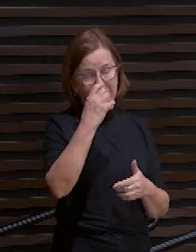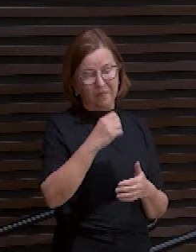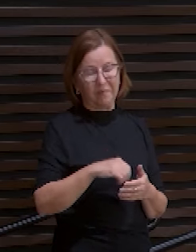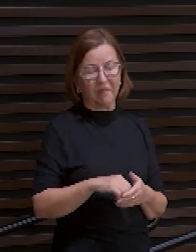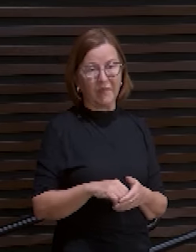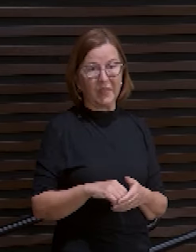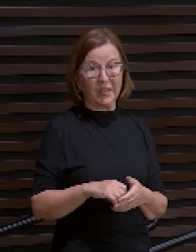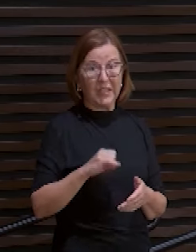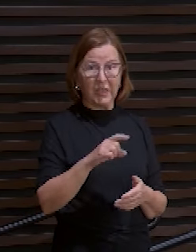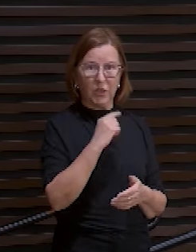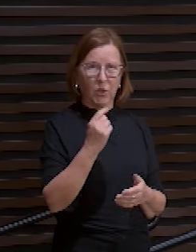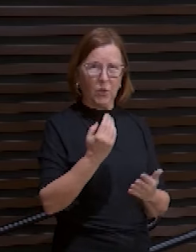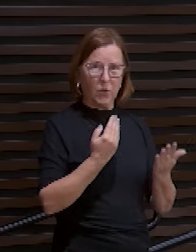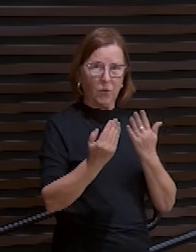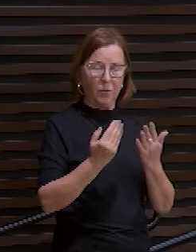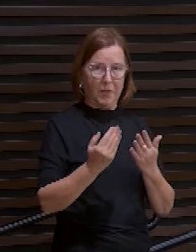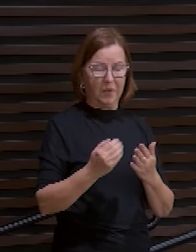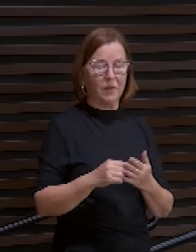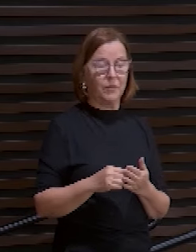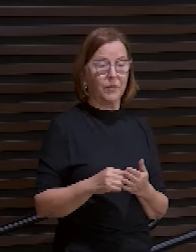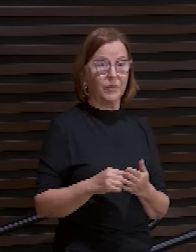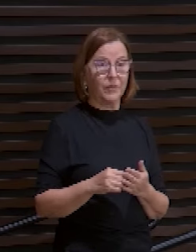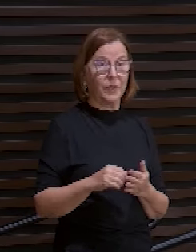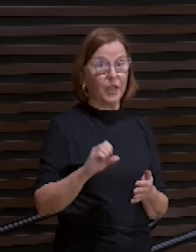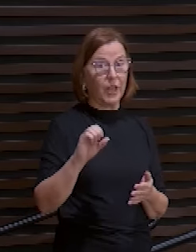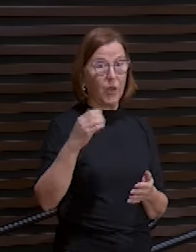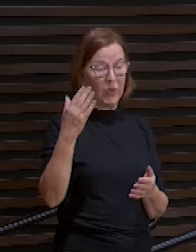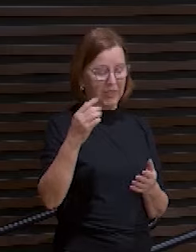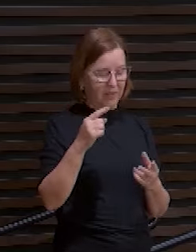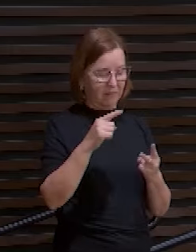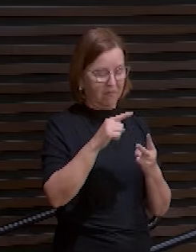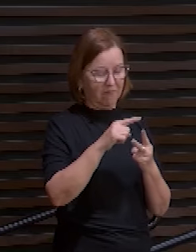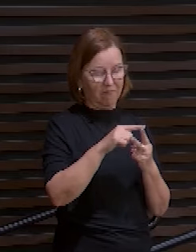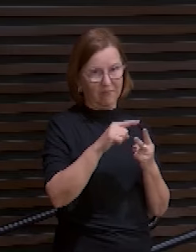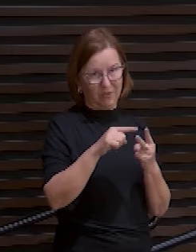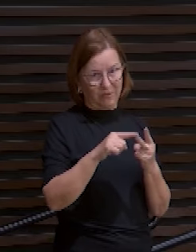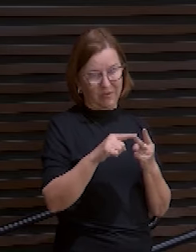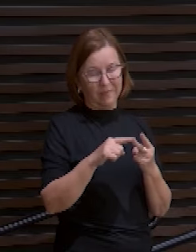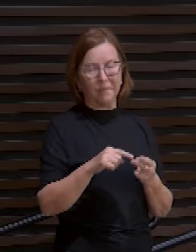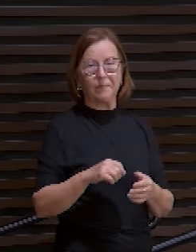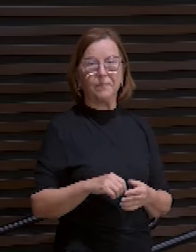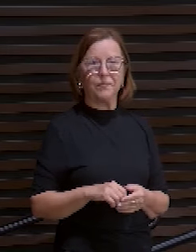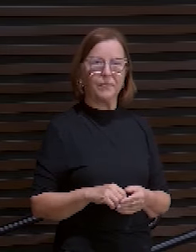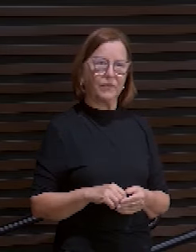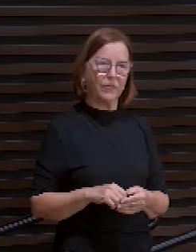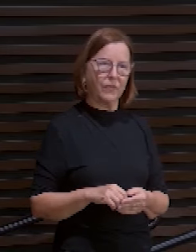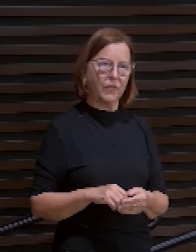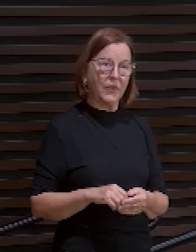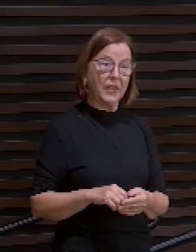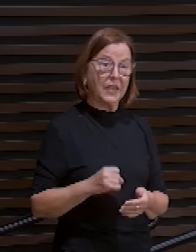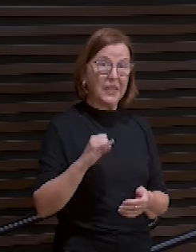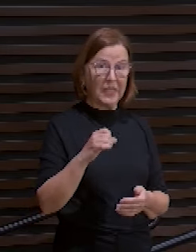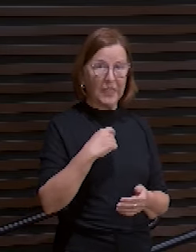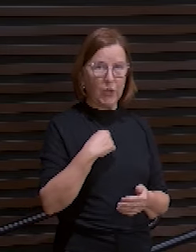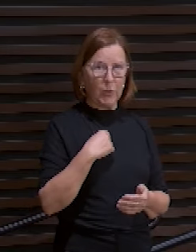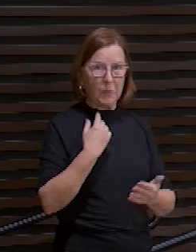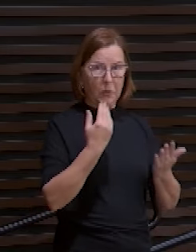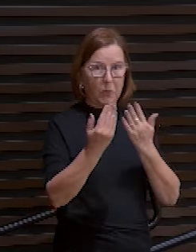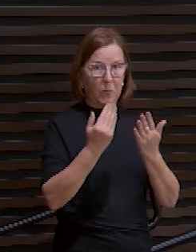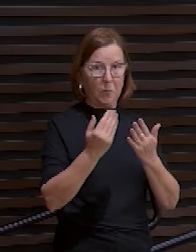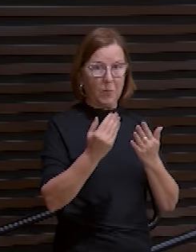acontecem vê se você se identifica quando eu me comparo com